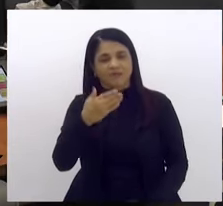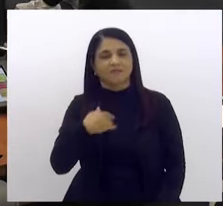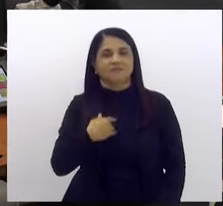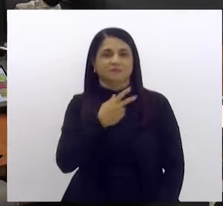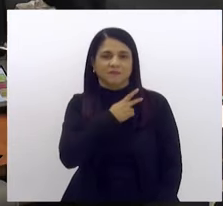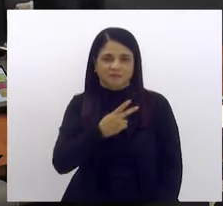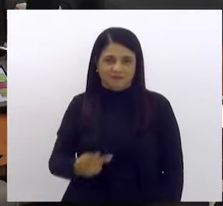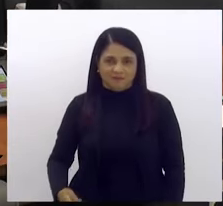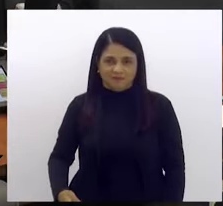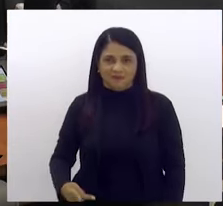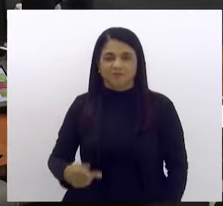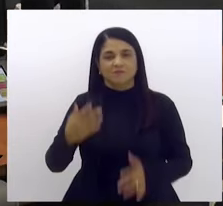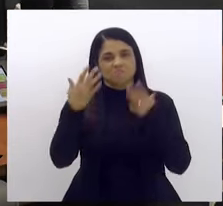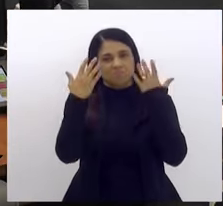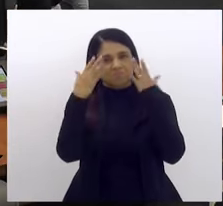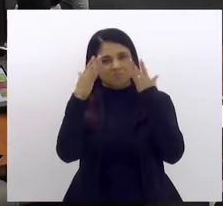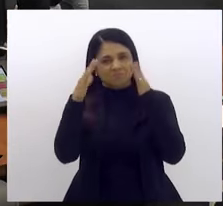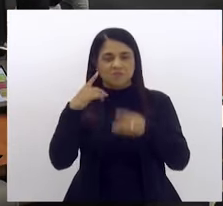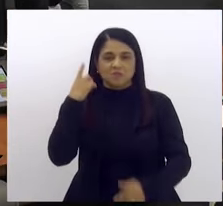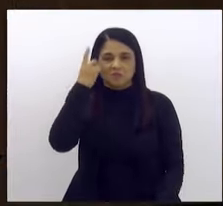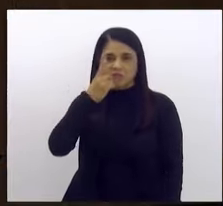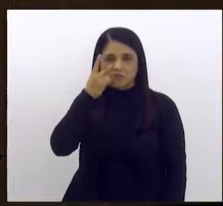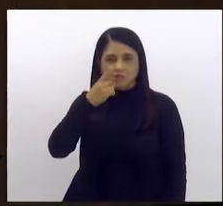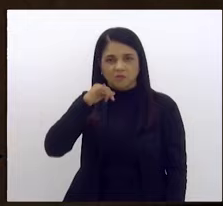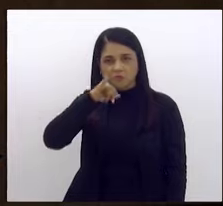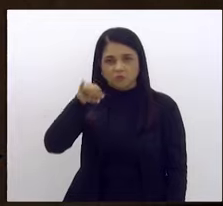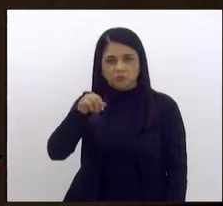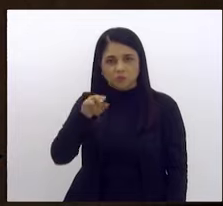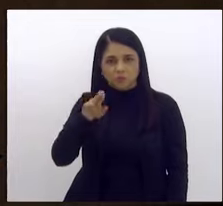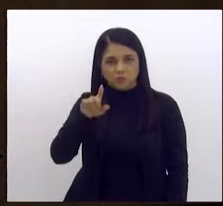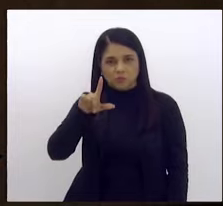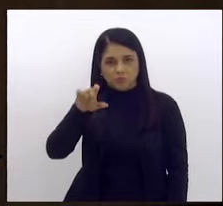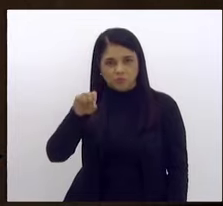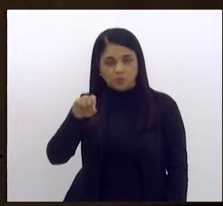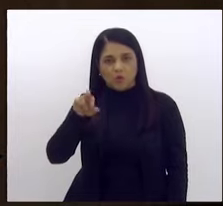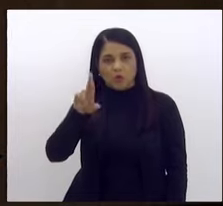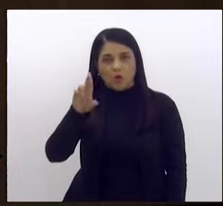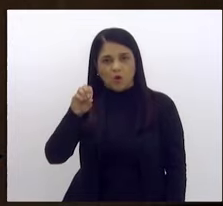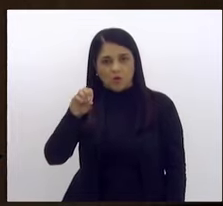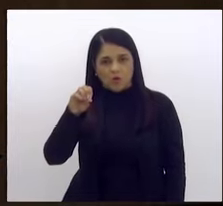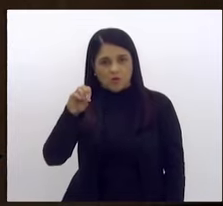obrigado e parabenizar o deputado Júlio Rocha por essa iniciativa.